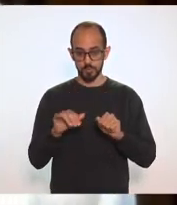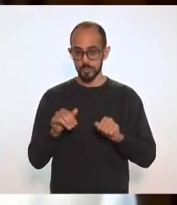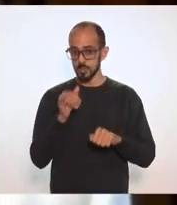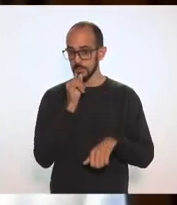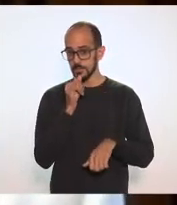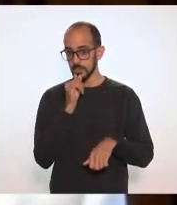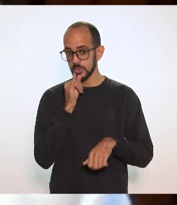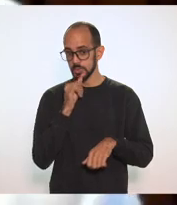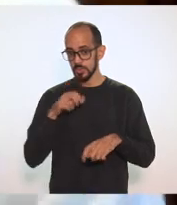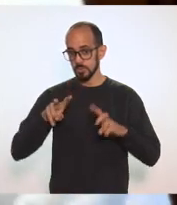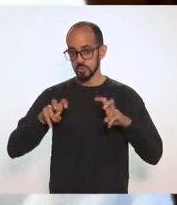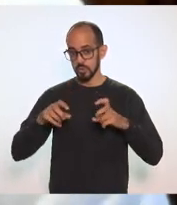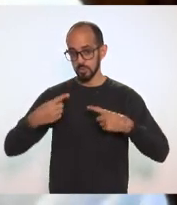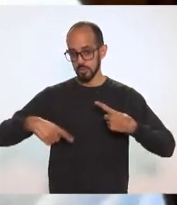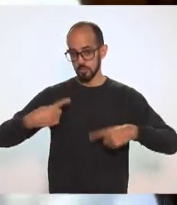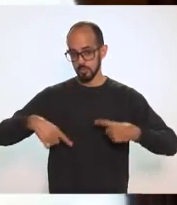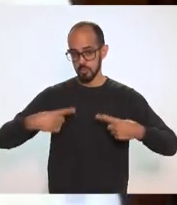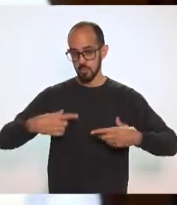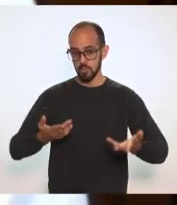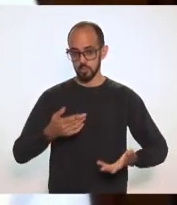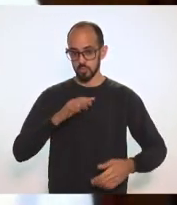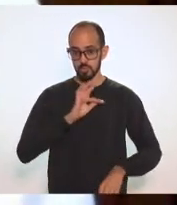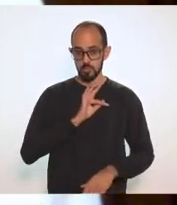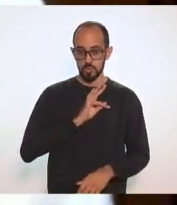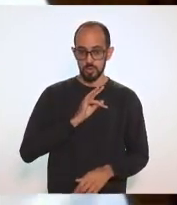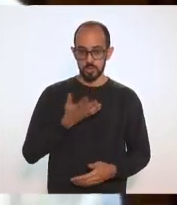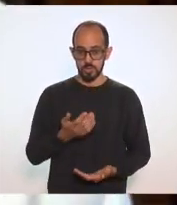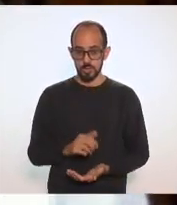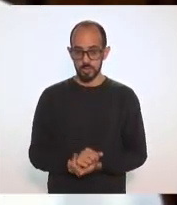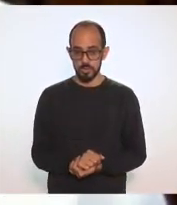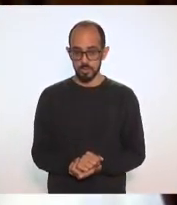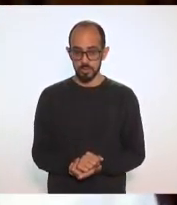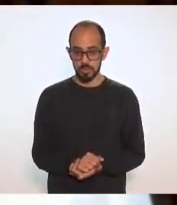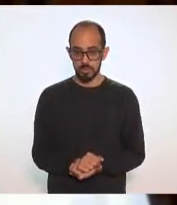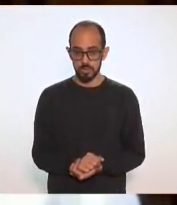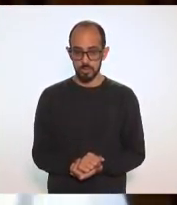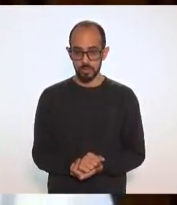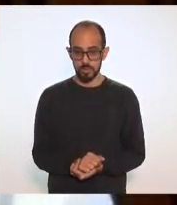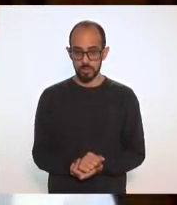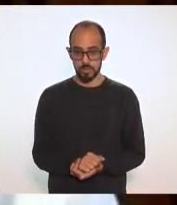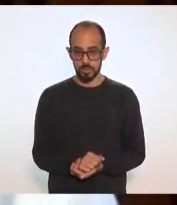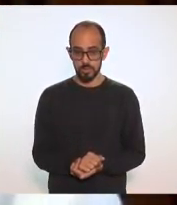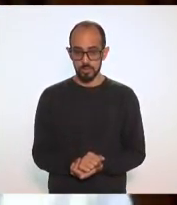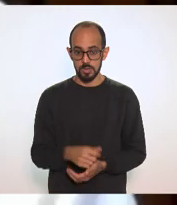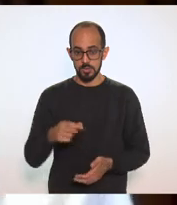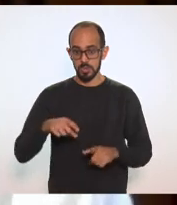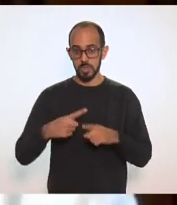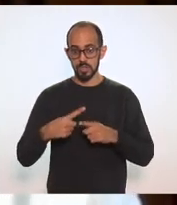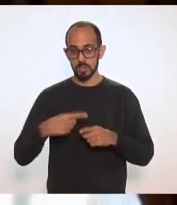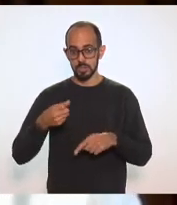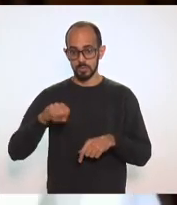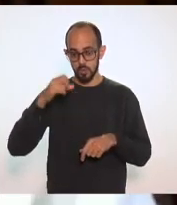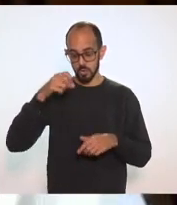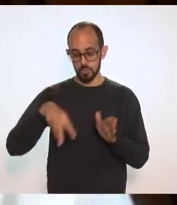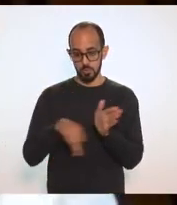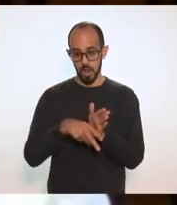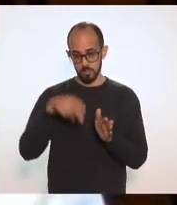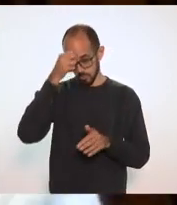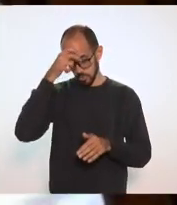sobre polícia. Não, e o que for de competência do município, competência mas, do município, como permite o STF. Senhor presidente, a